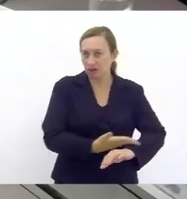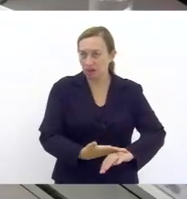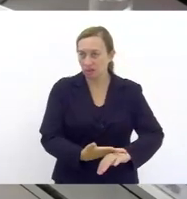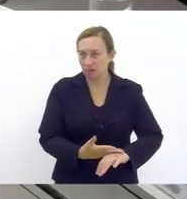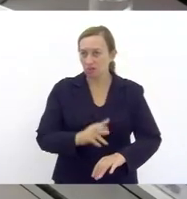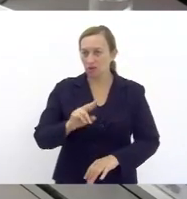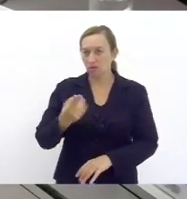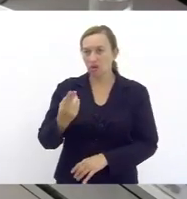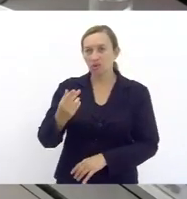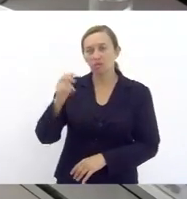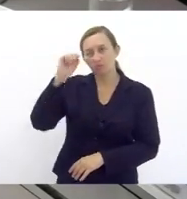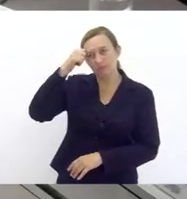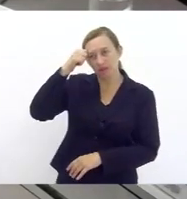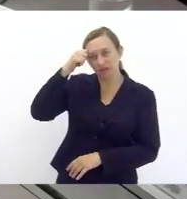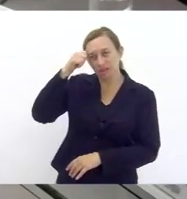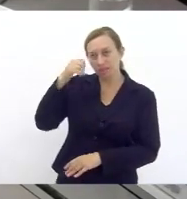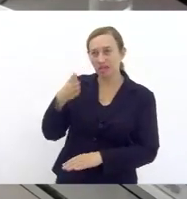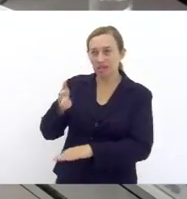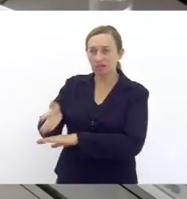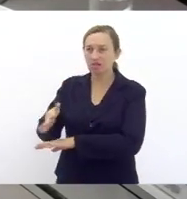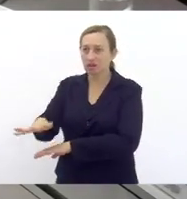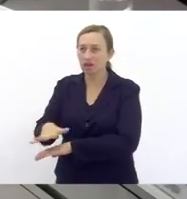nos territórios pretos e